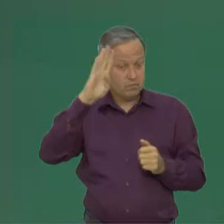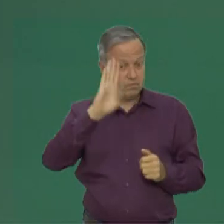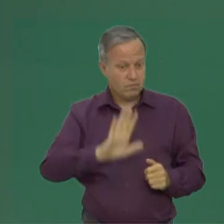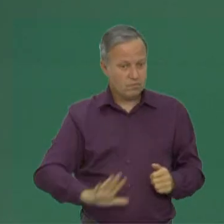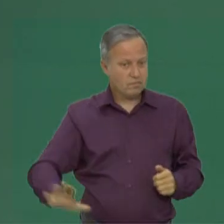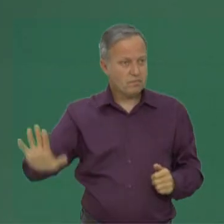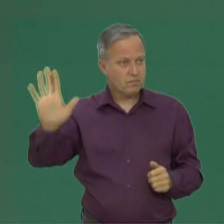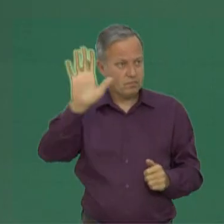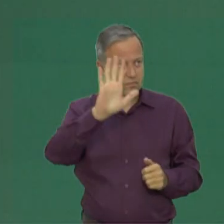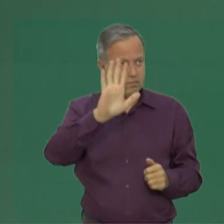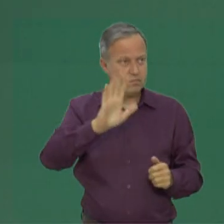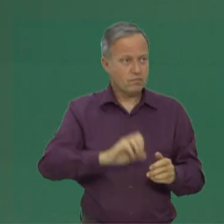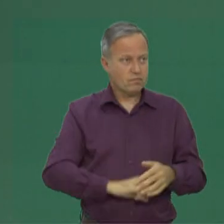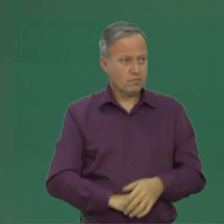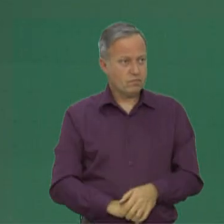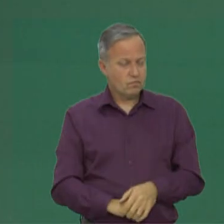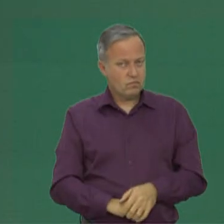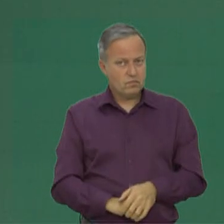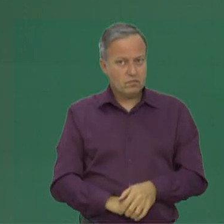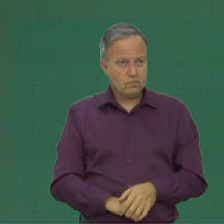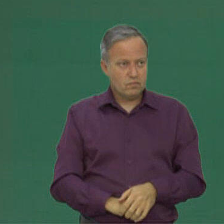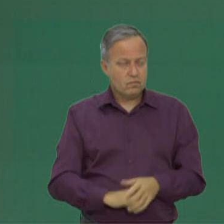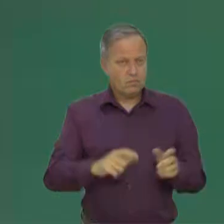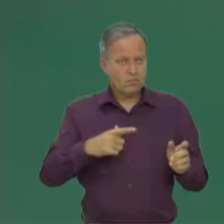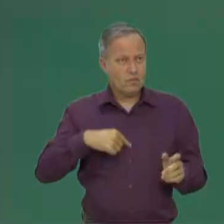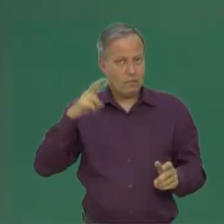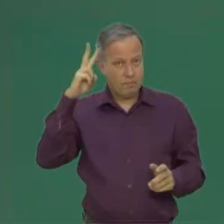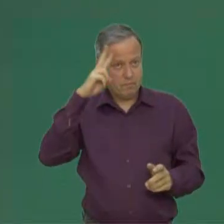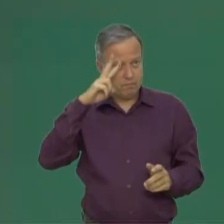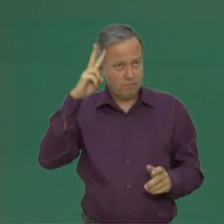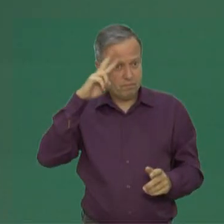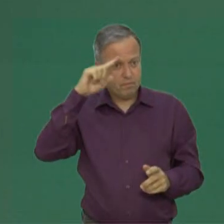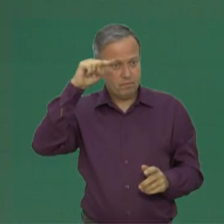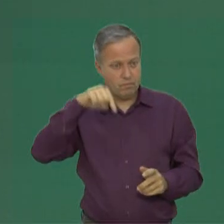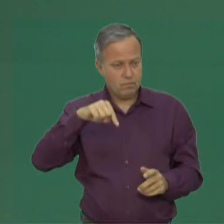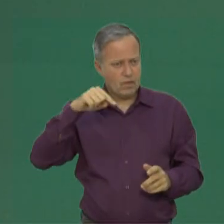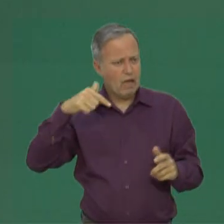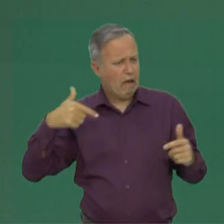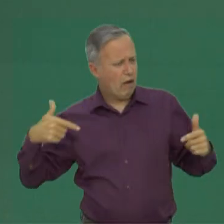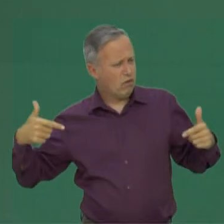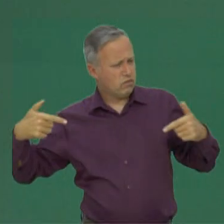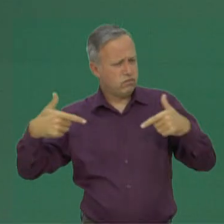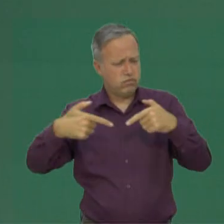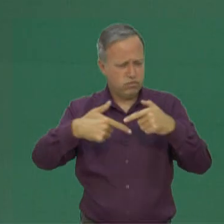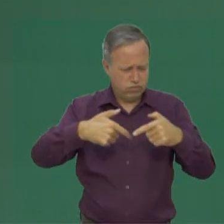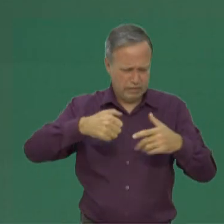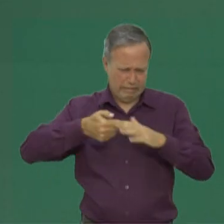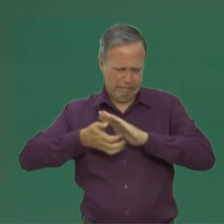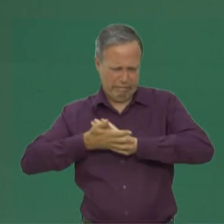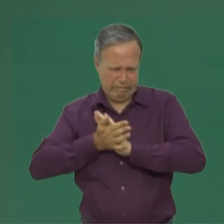brasileiro, que foi personagem histórico aí de lutas,